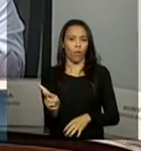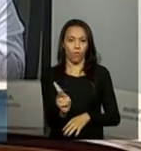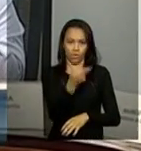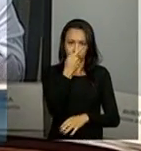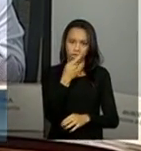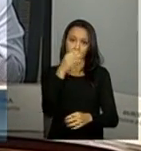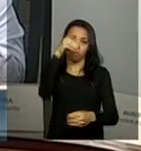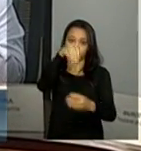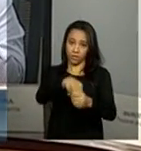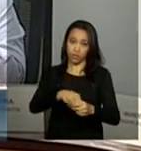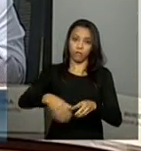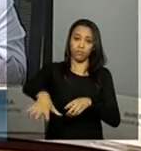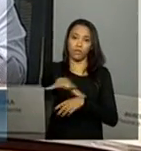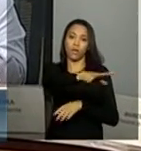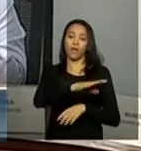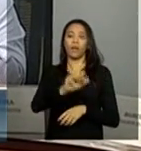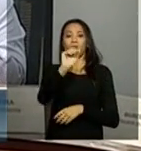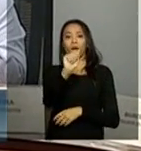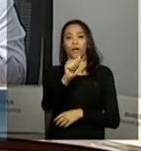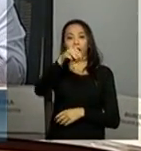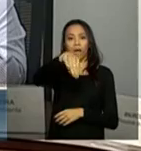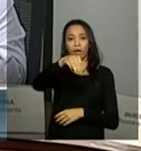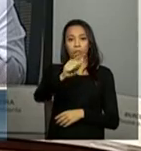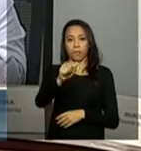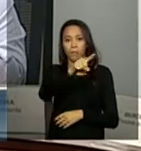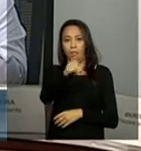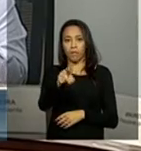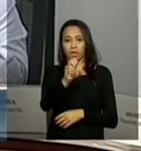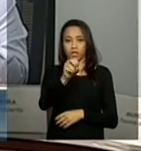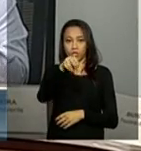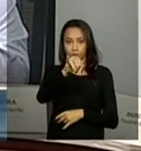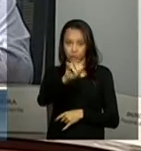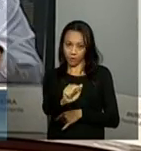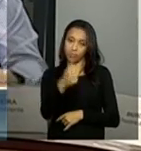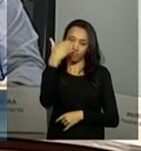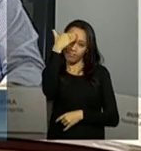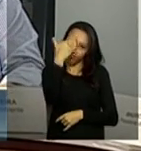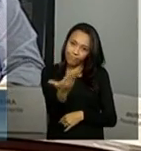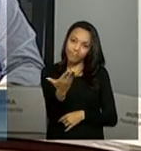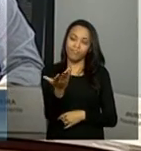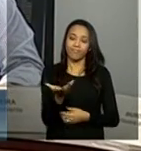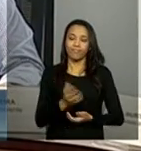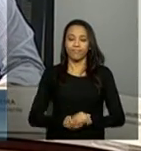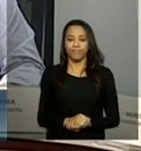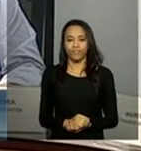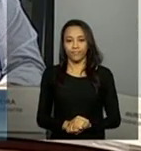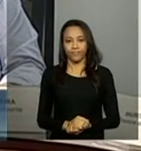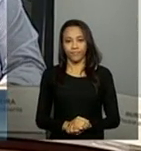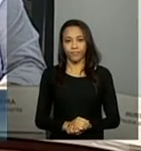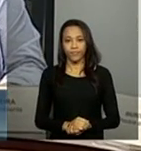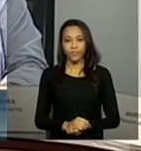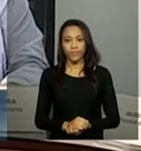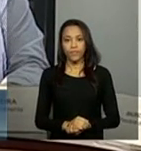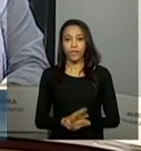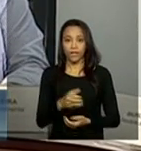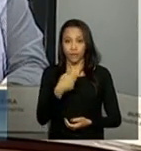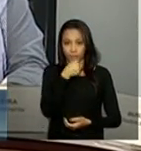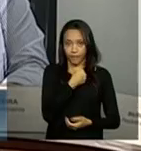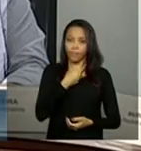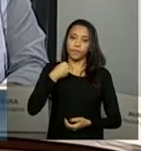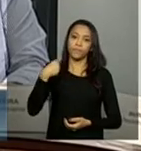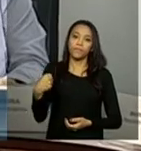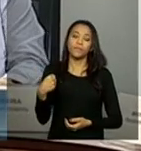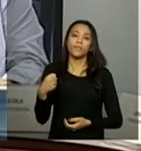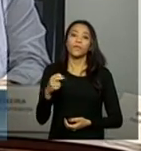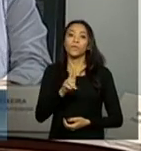que está acontecendo na Amazônia. Então, é isso que eu tinha a dizer e agradecer a presença. Obrigada, Campolina. Então, passa a palavra agora